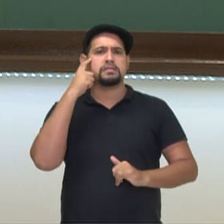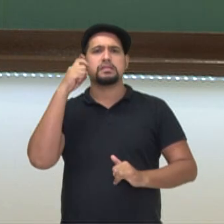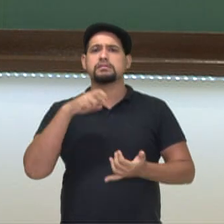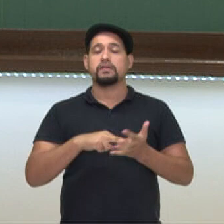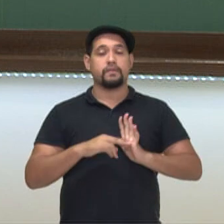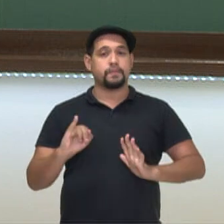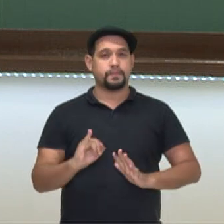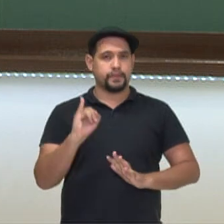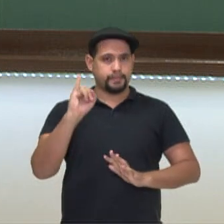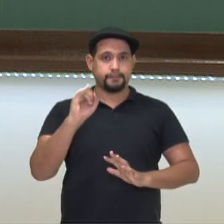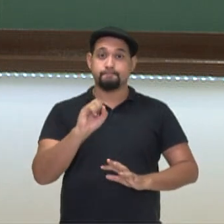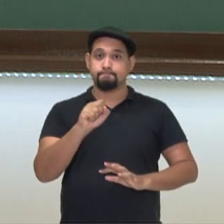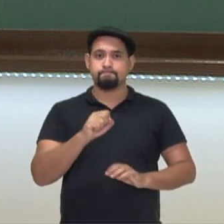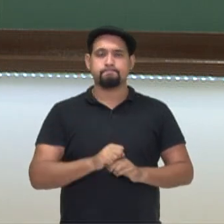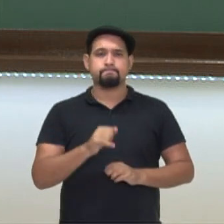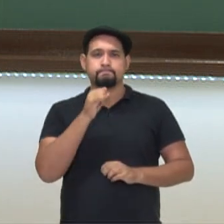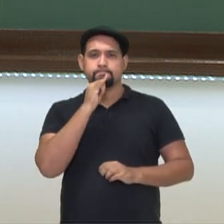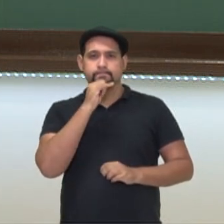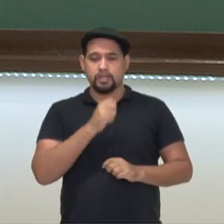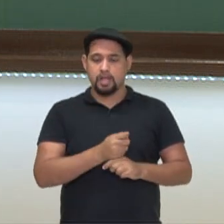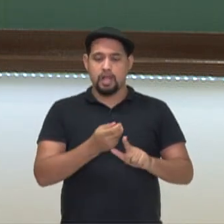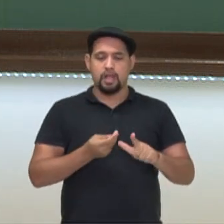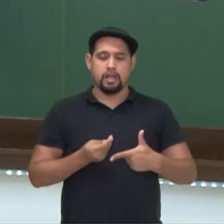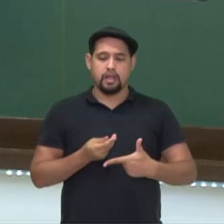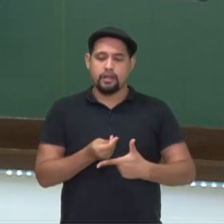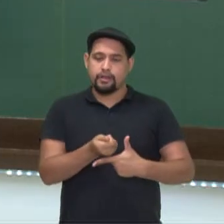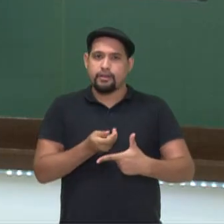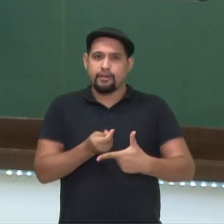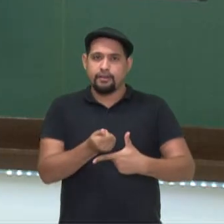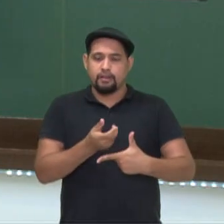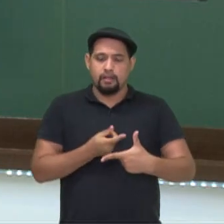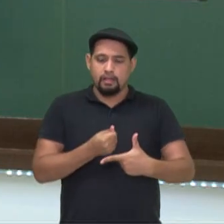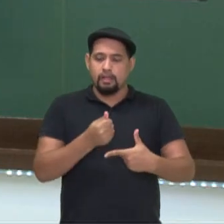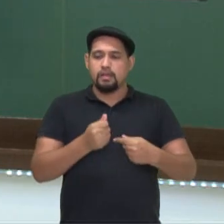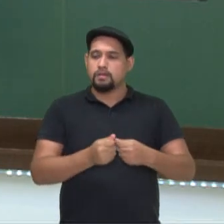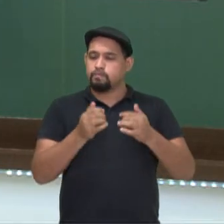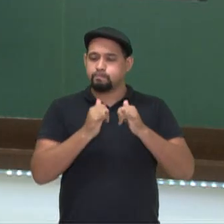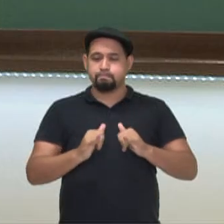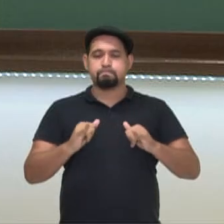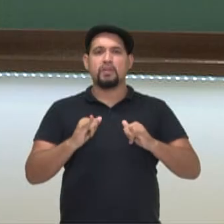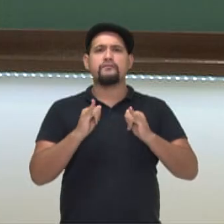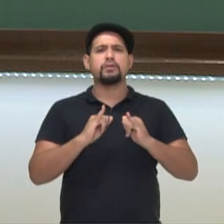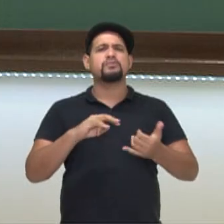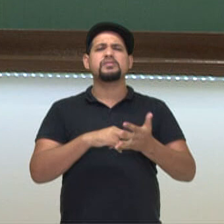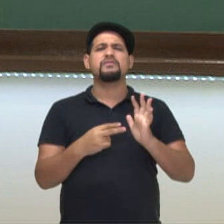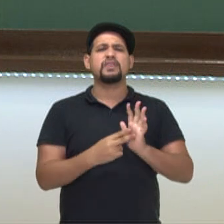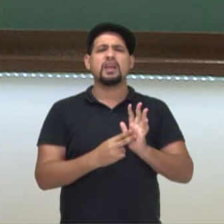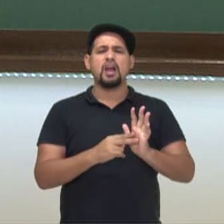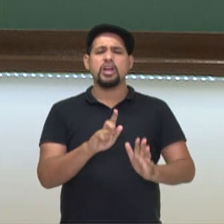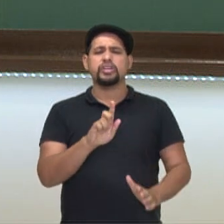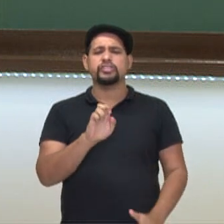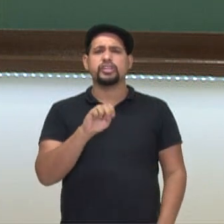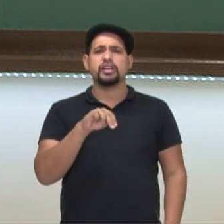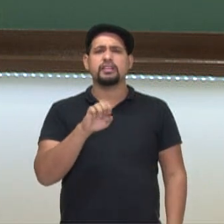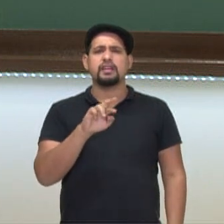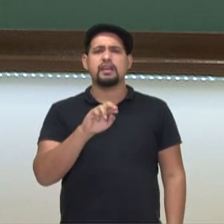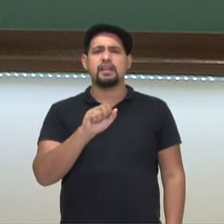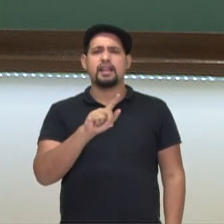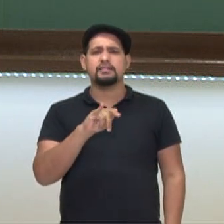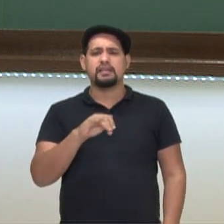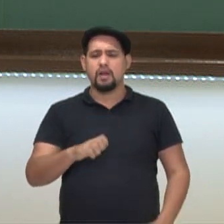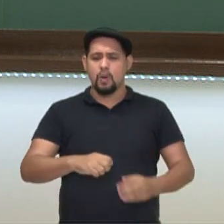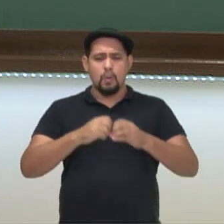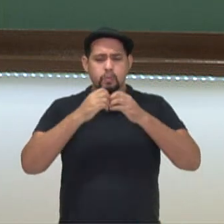muito importante. As expressões algébricas, elas generalizam informações. O que significa generalizar uma informação?